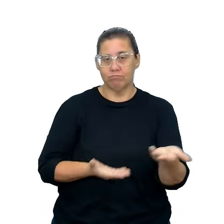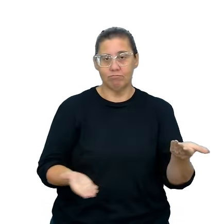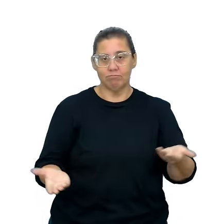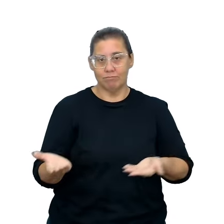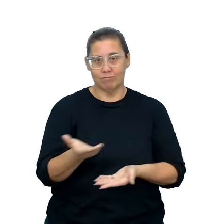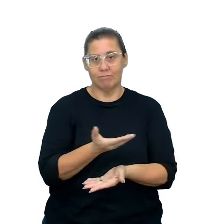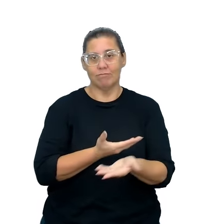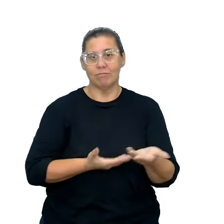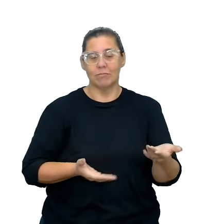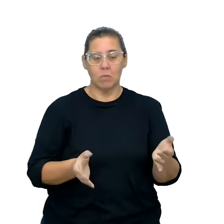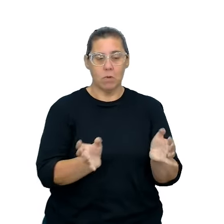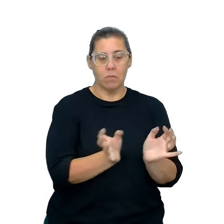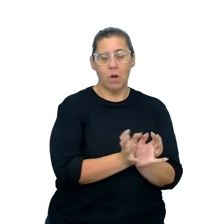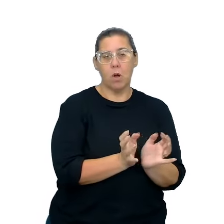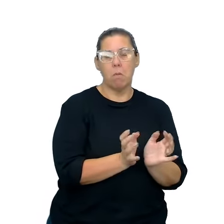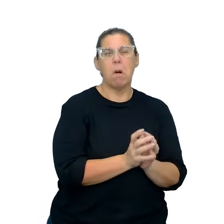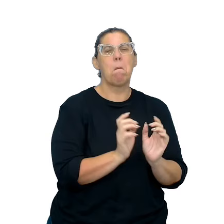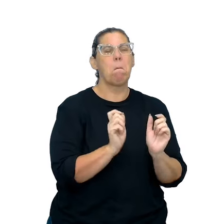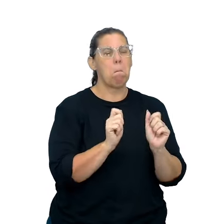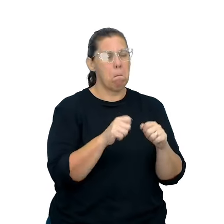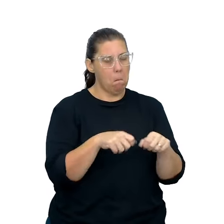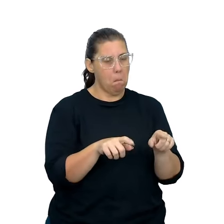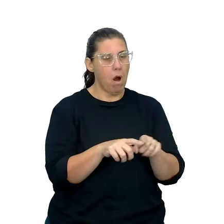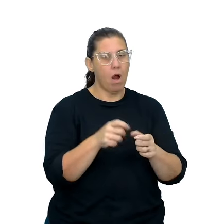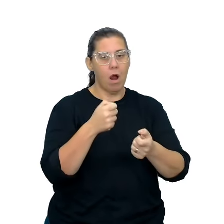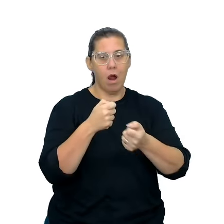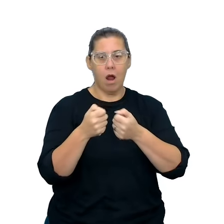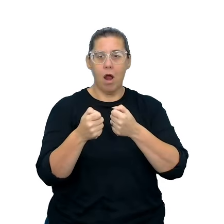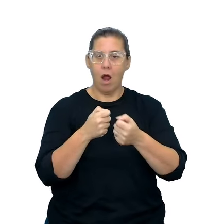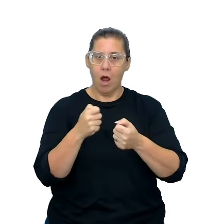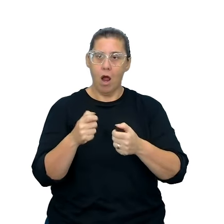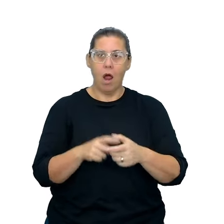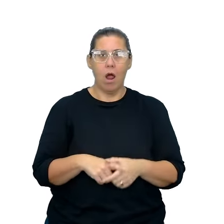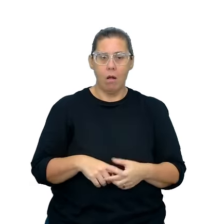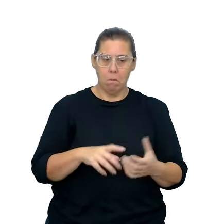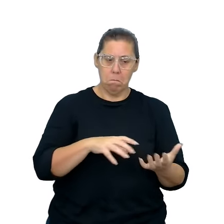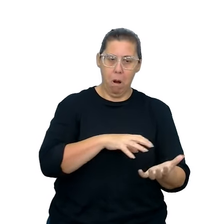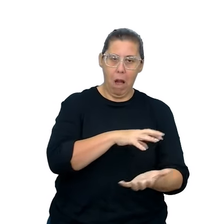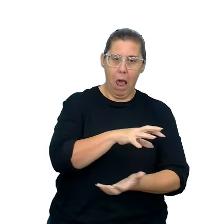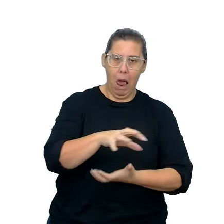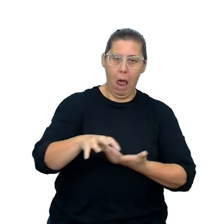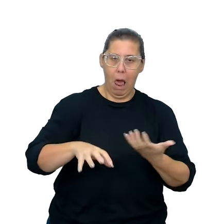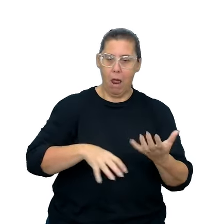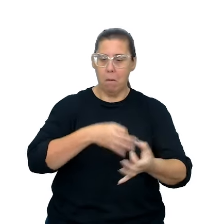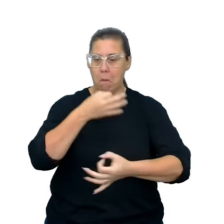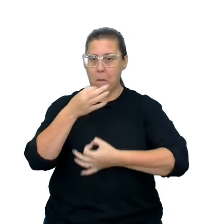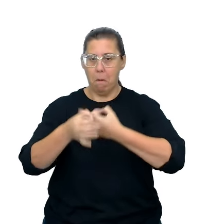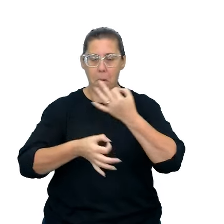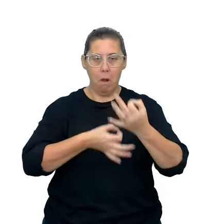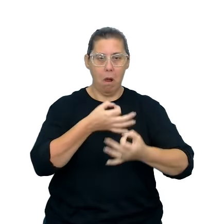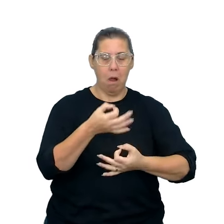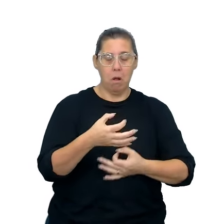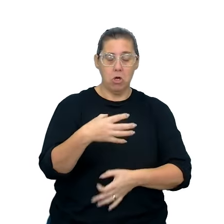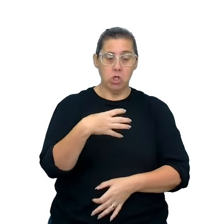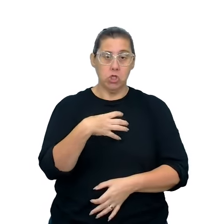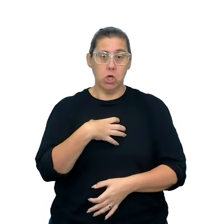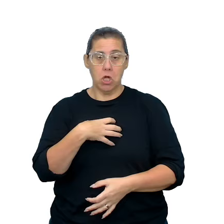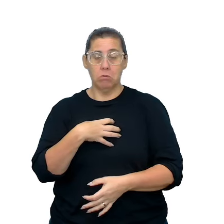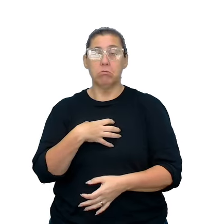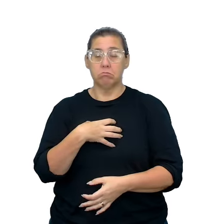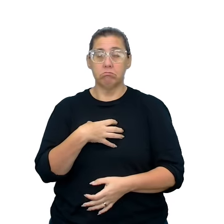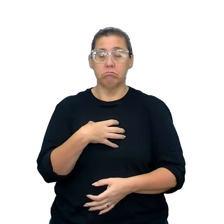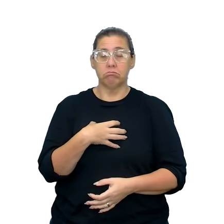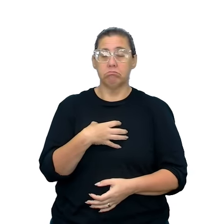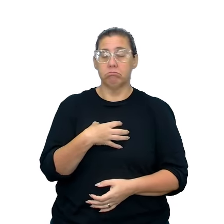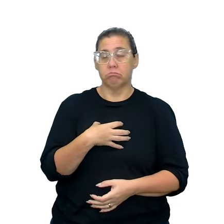desse agrupamento, ela pode também ser uma entrevista polêmica, né? Onde se há aí algum posicionamento crítico em